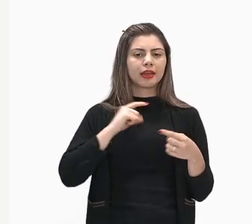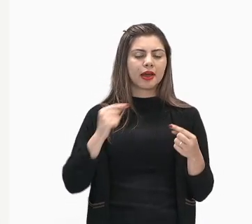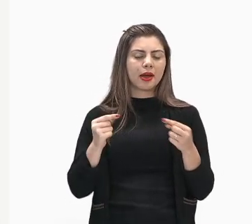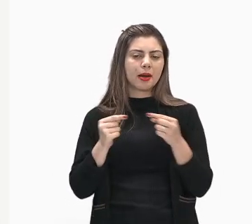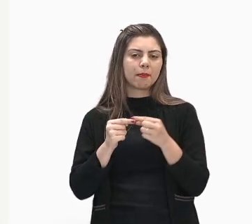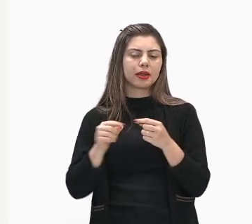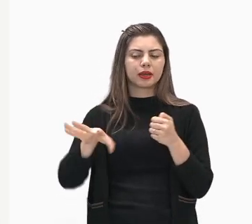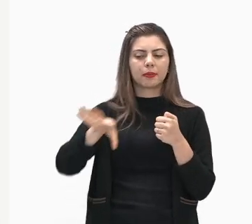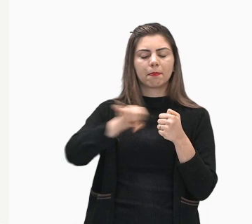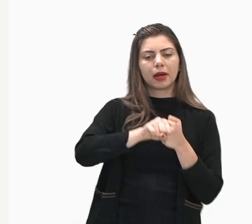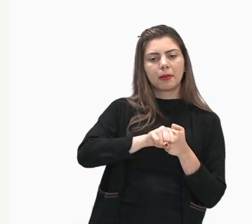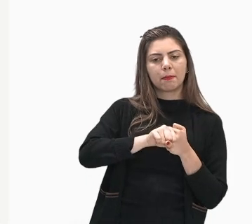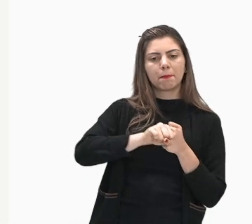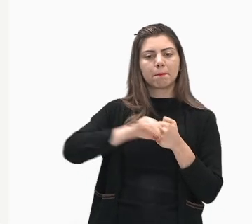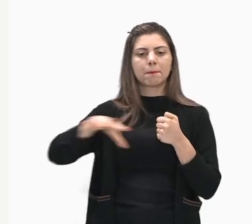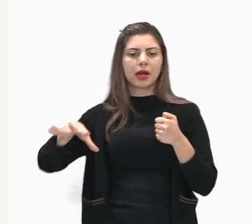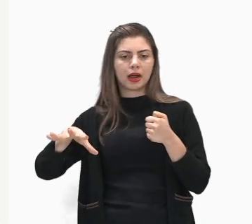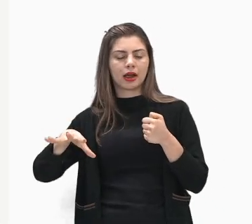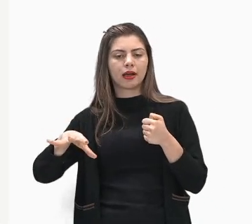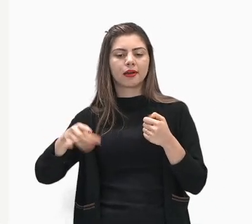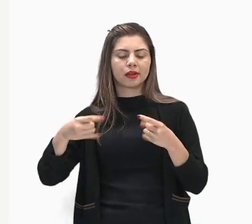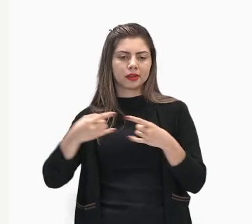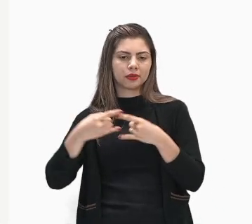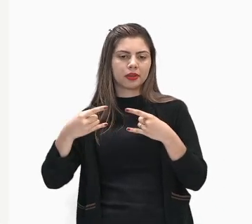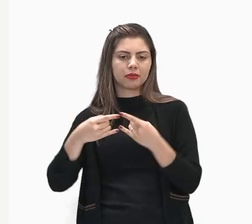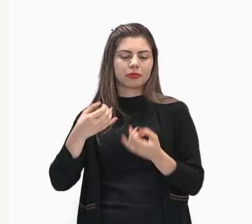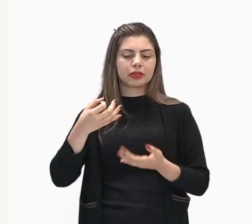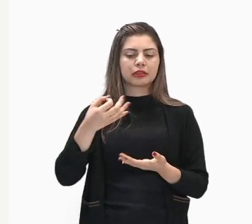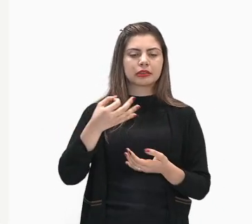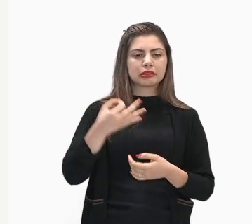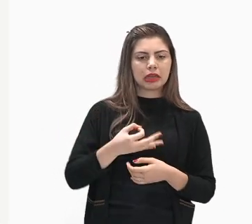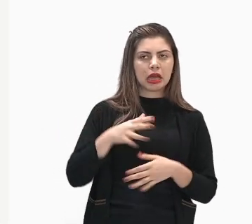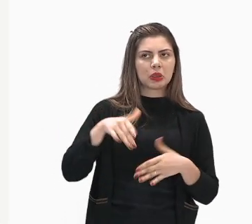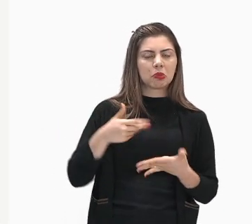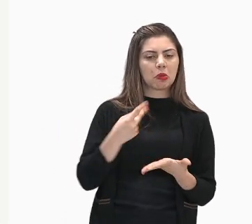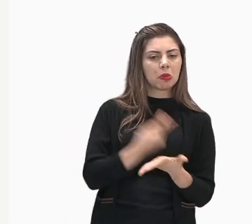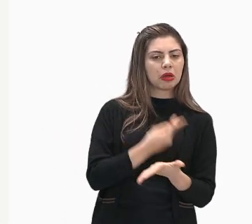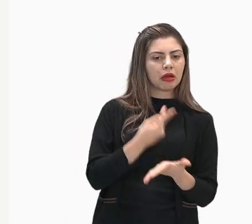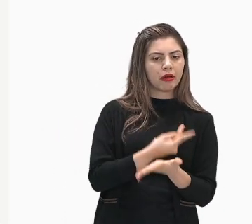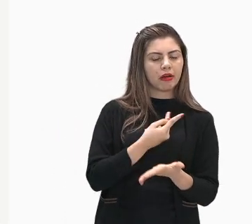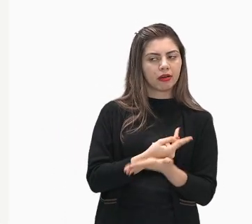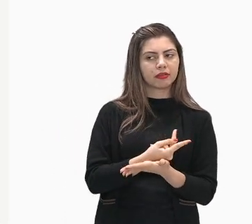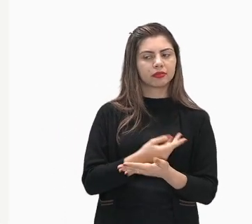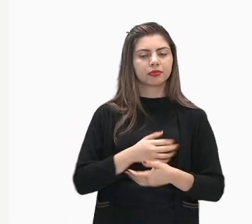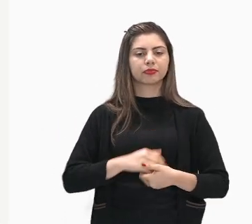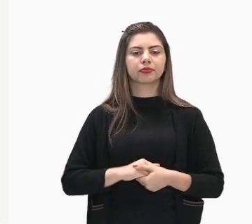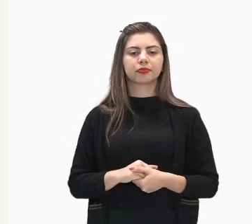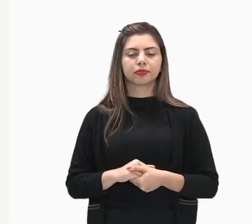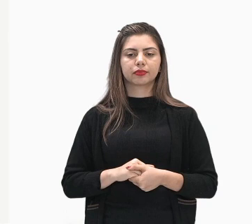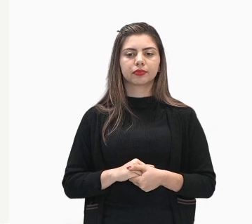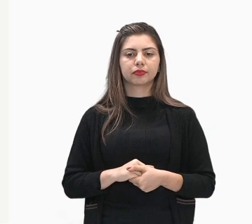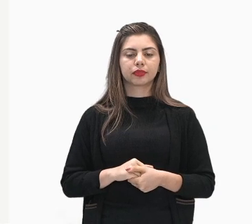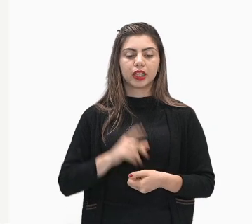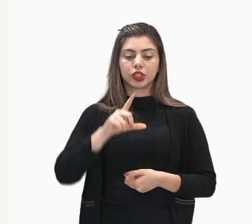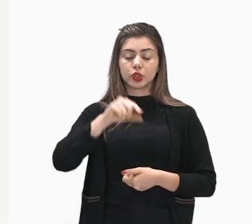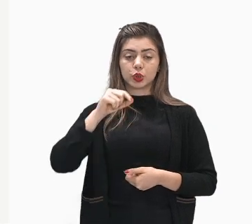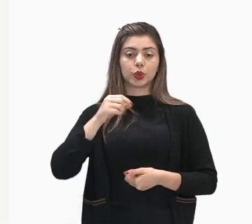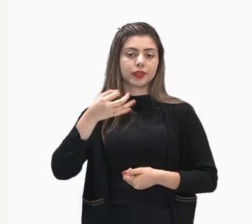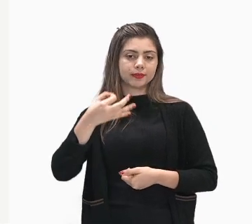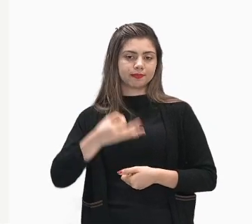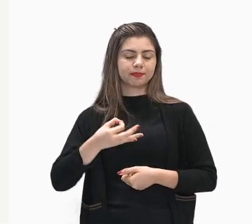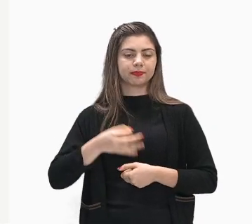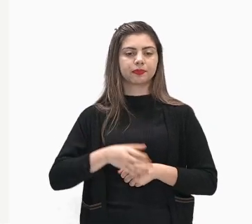atração e repulsão entre ímãs. Em seguida, marque a alternativa correta. Então aqui, pessoal, nós vamos falar